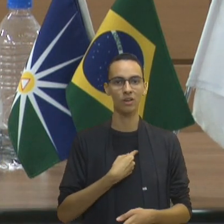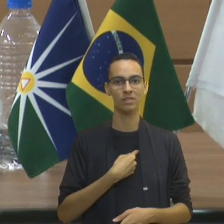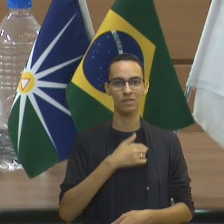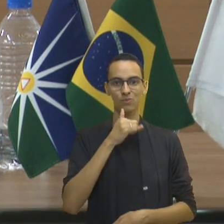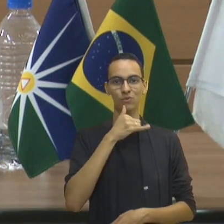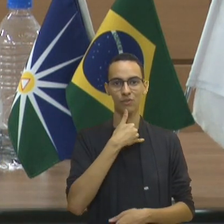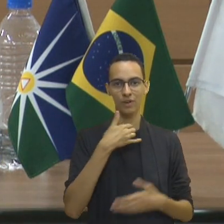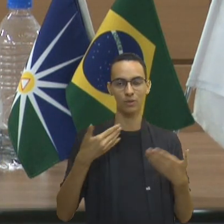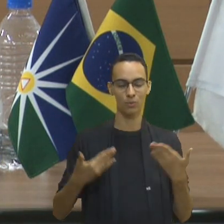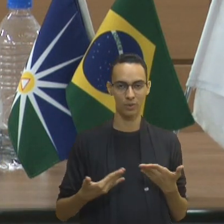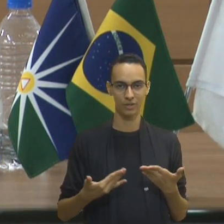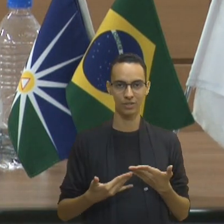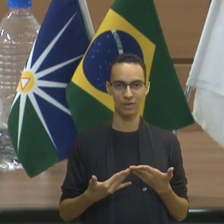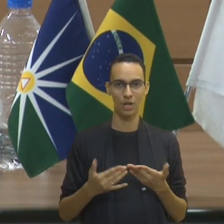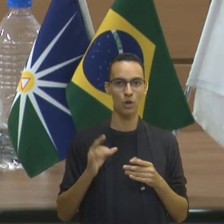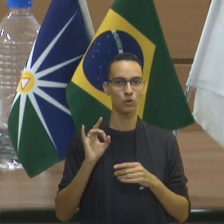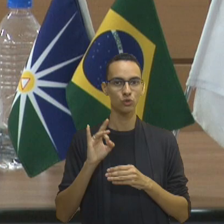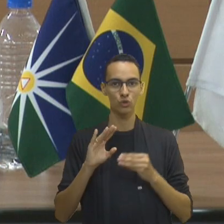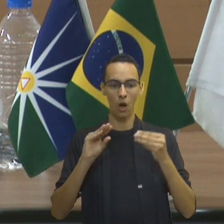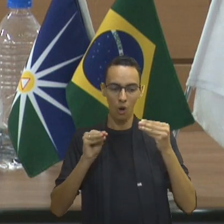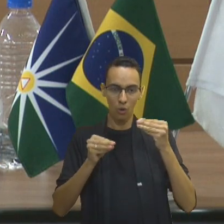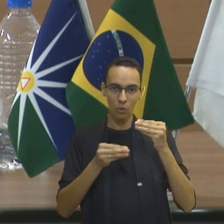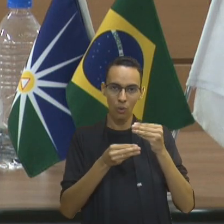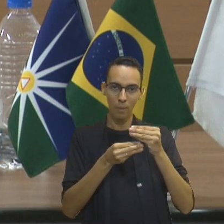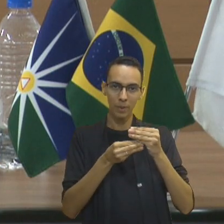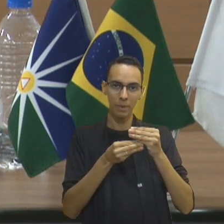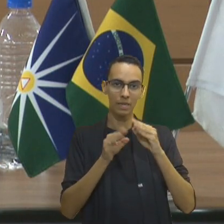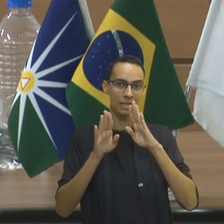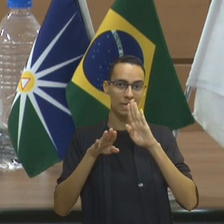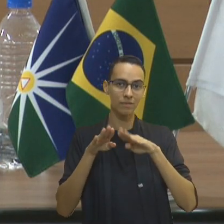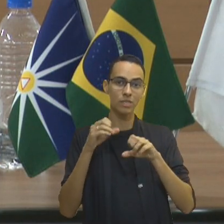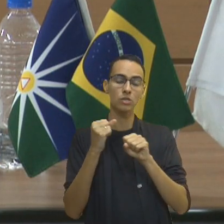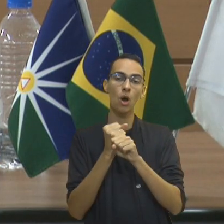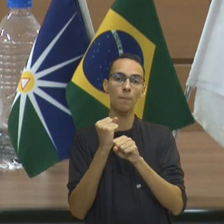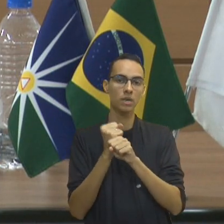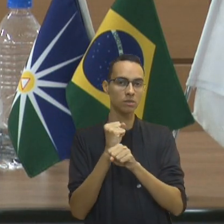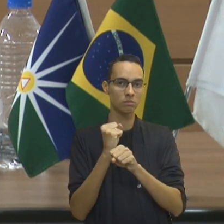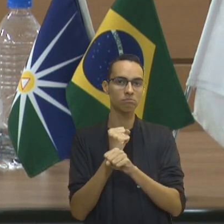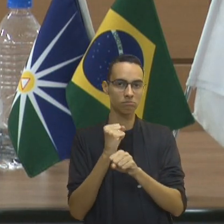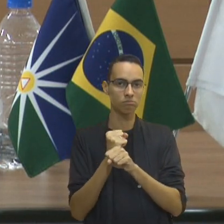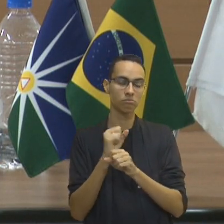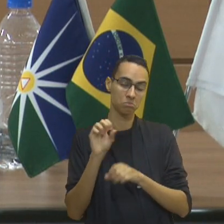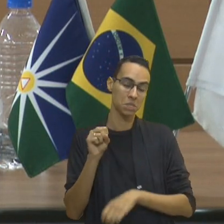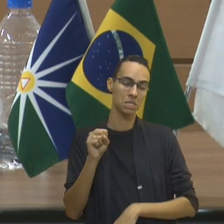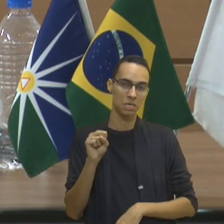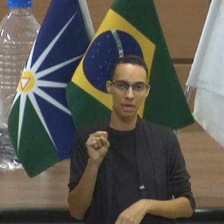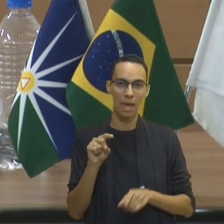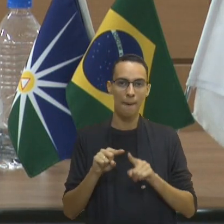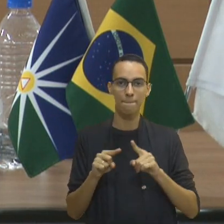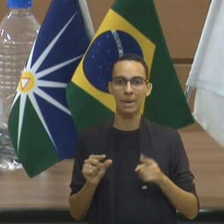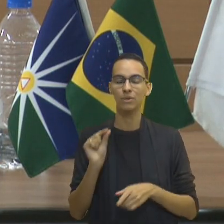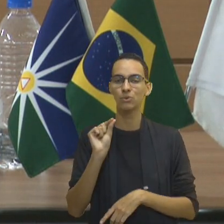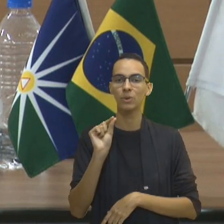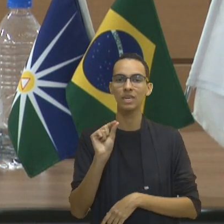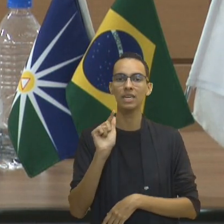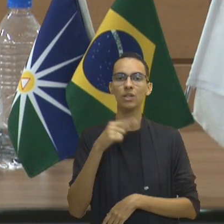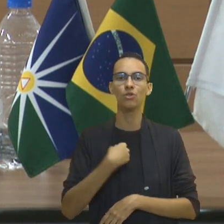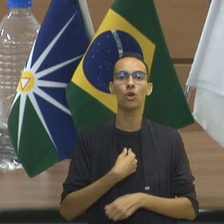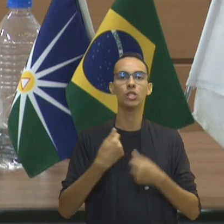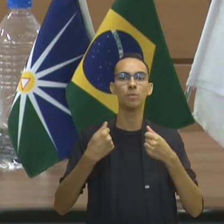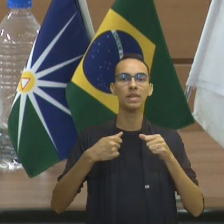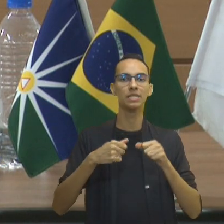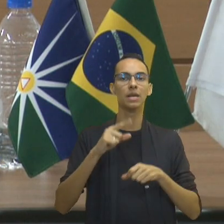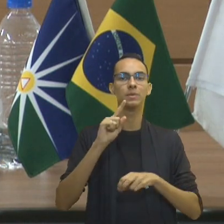elas complementam, às vezes, obras, né, mas naquilo que é discricionário nosso, que